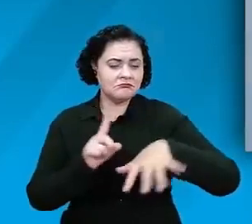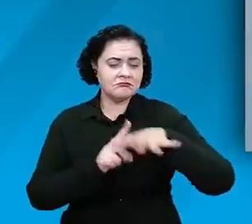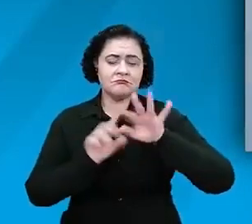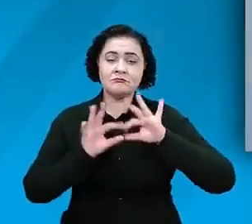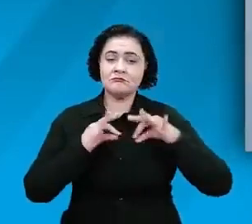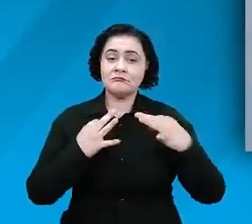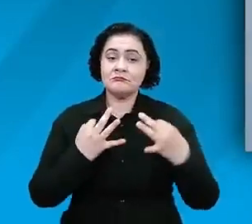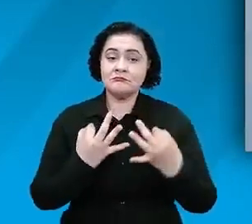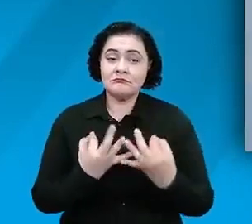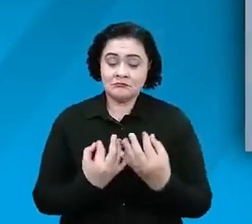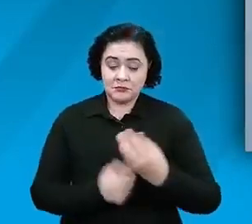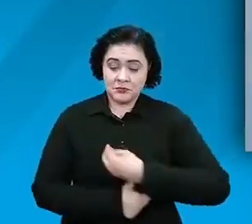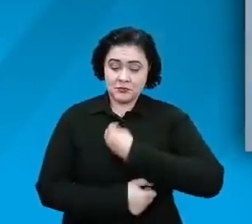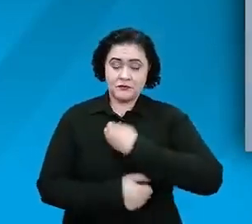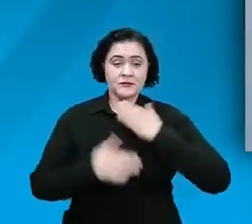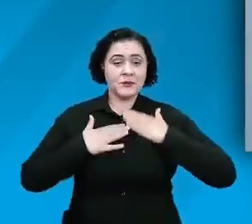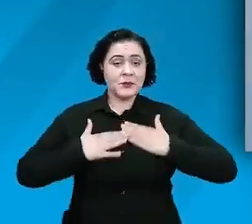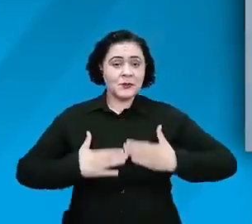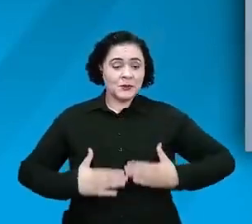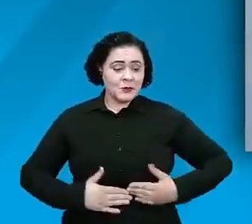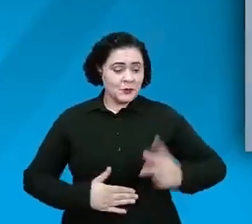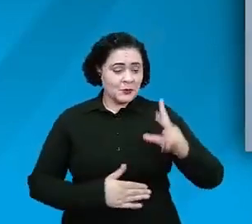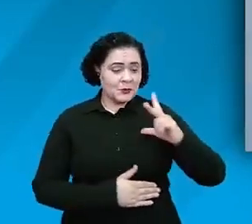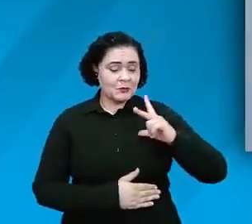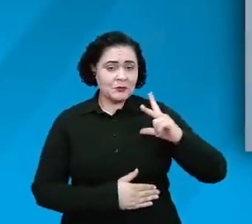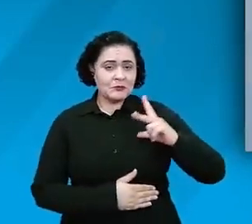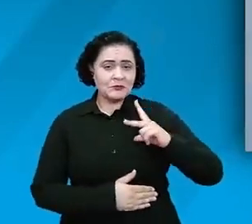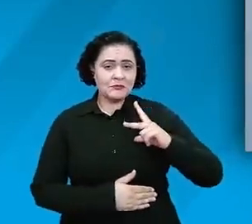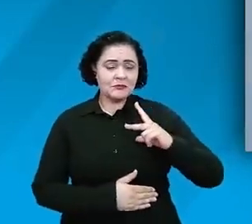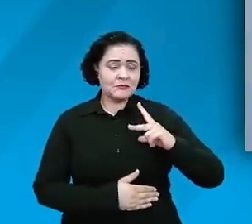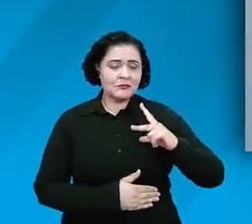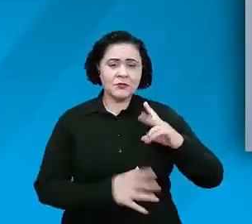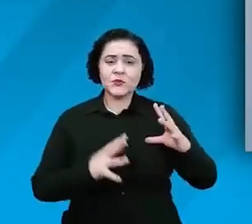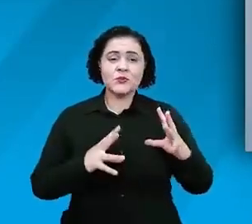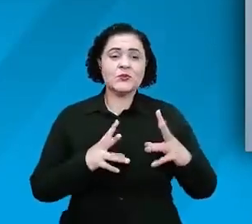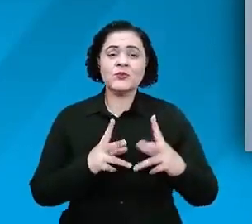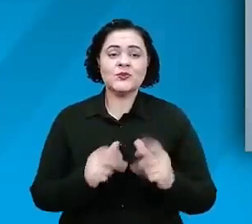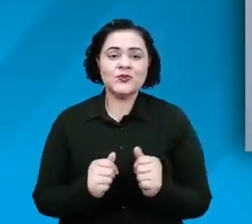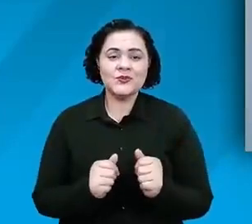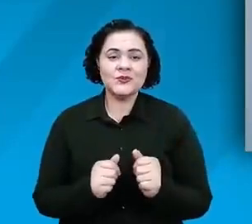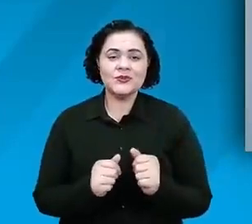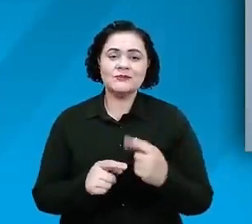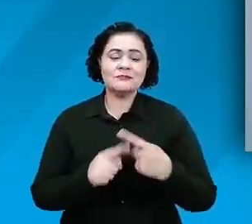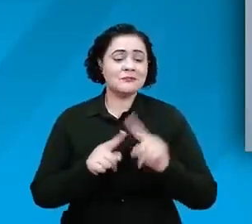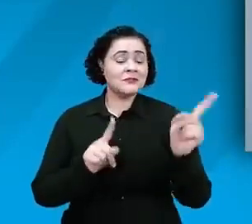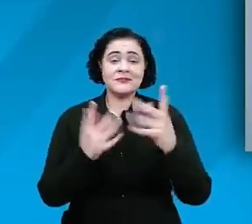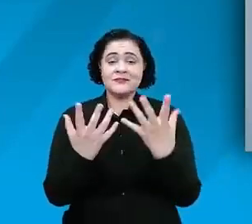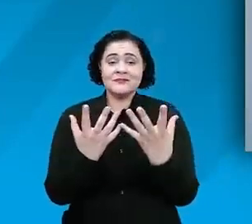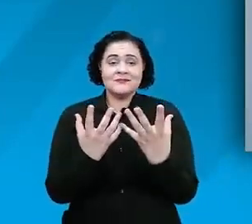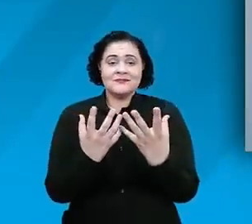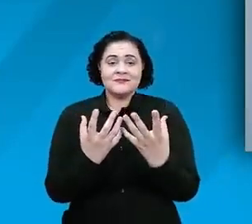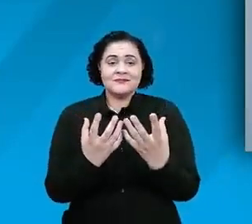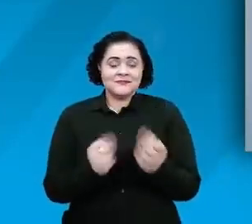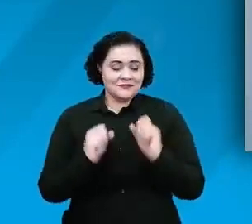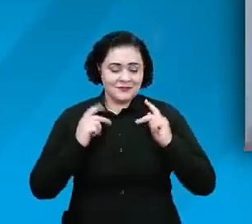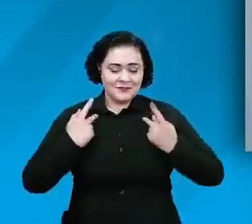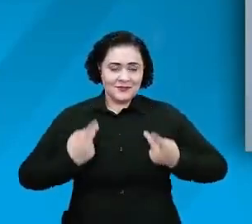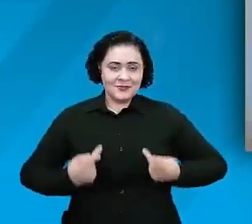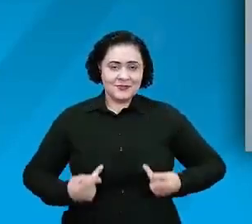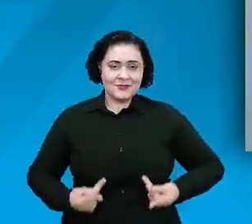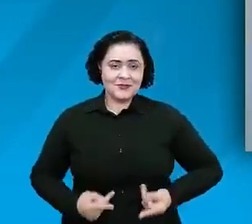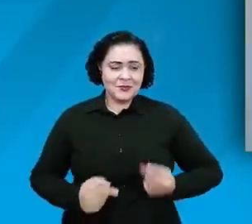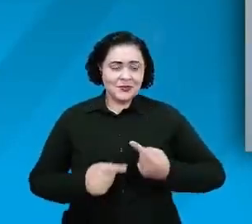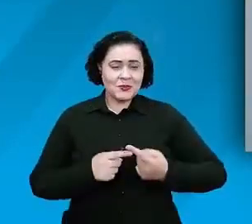familiares, orgânicas, físicas, pessoais, sexuais, não interessa. A inaceitação da criatura humana,